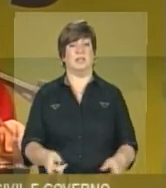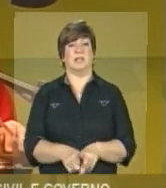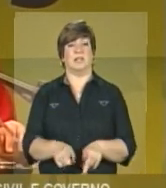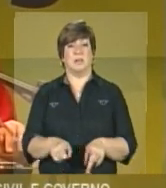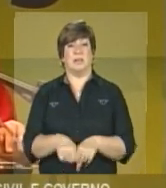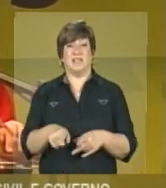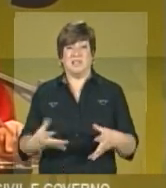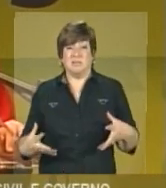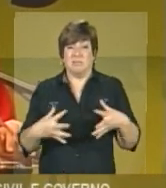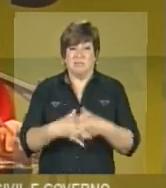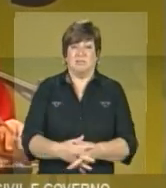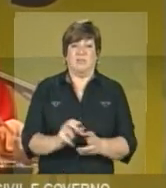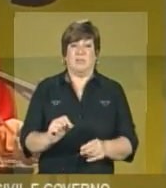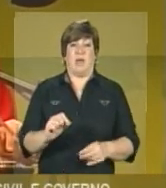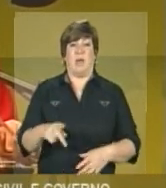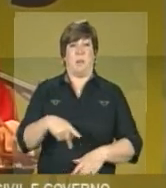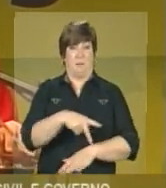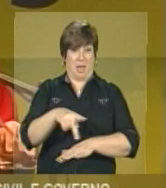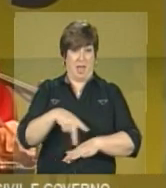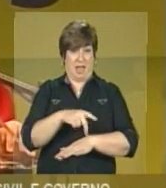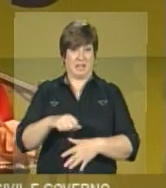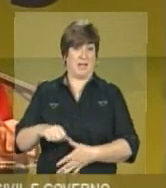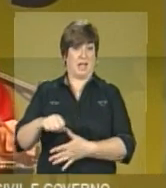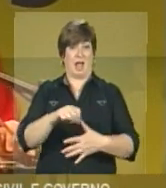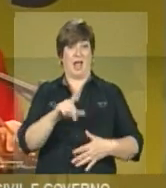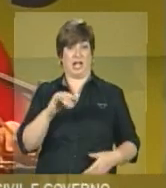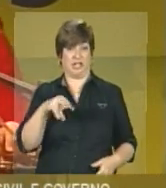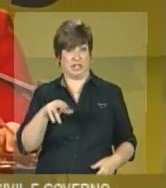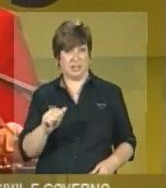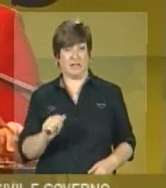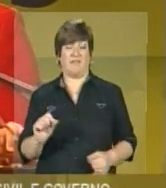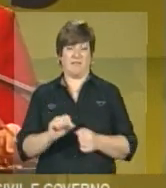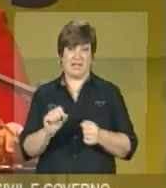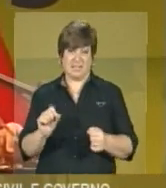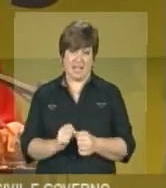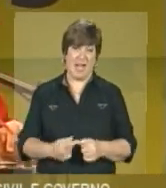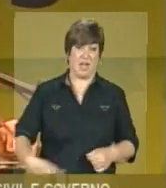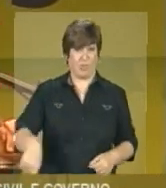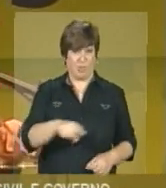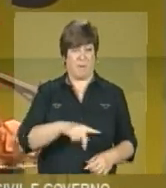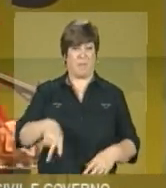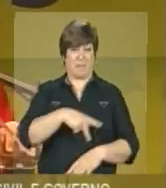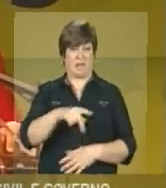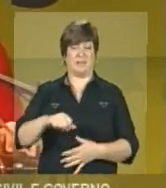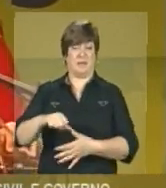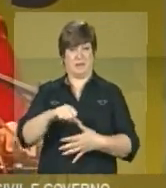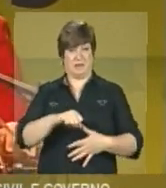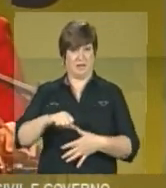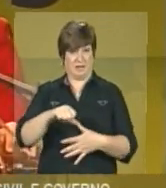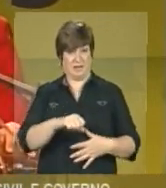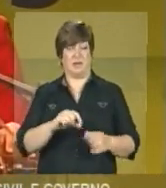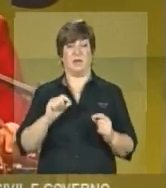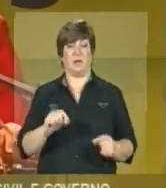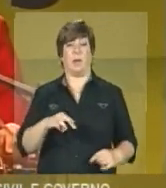impingiram aos países da América Latina um modelo conservador que levou o nosso país